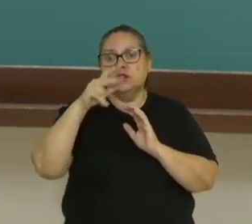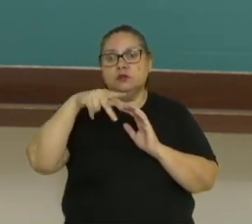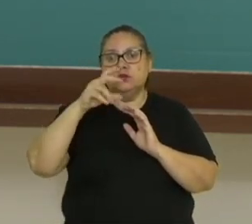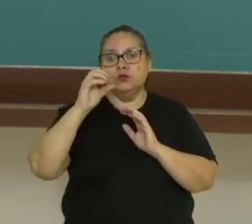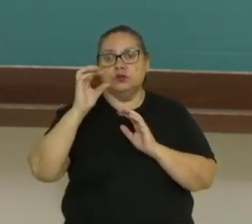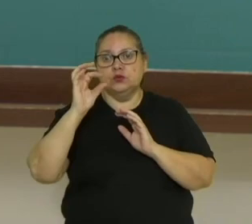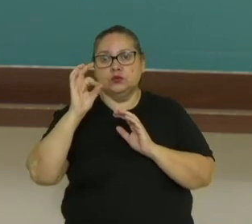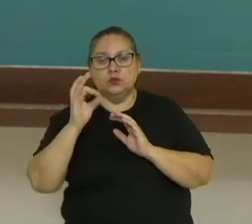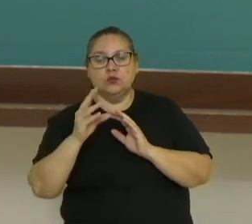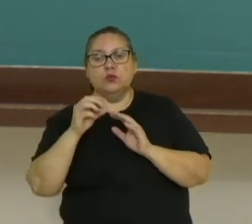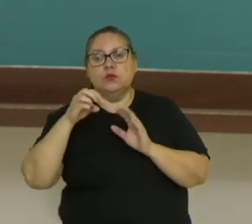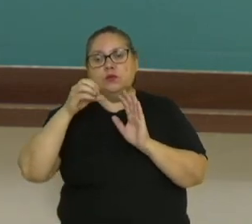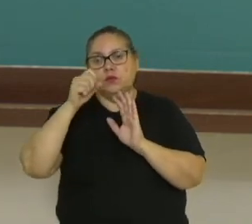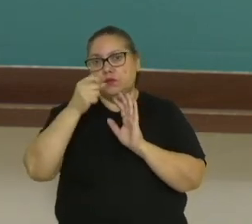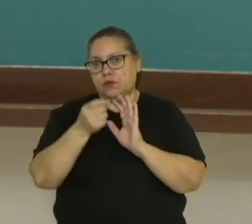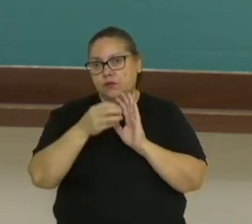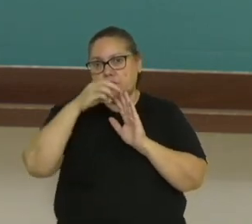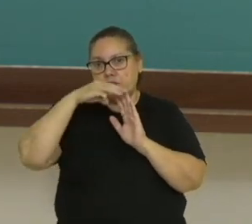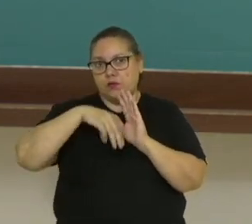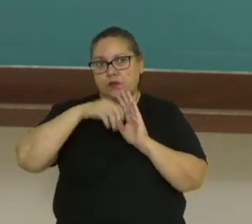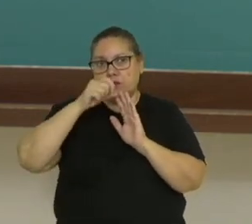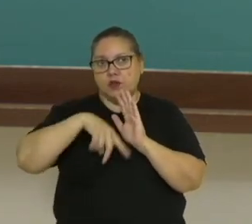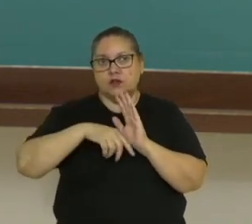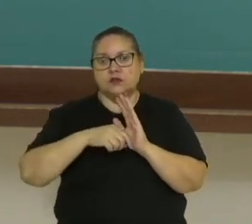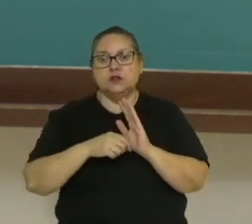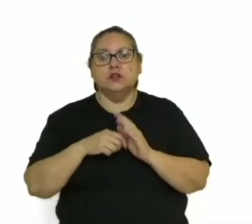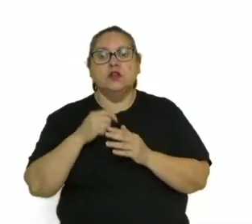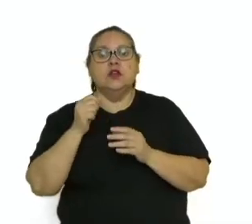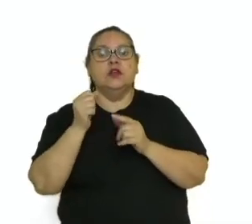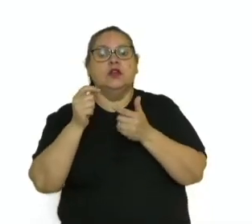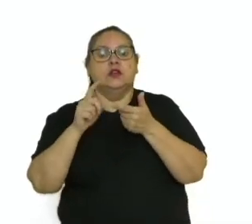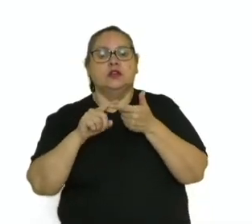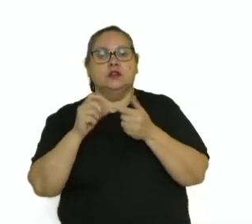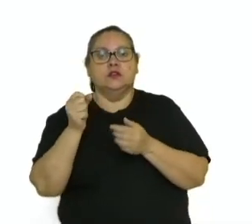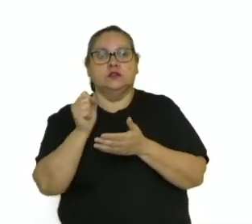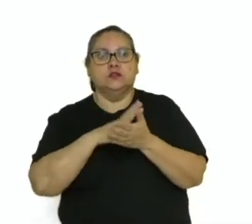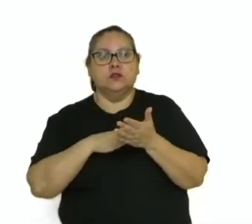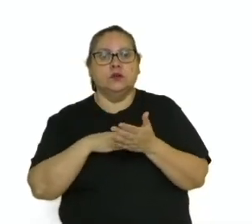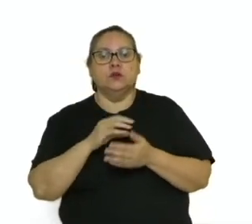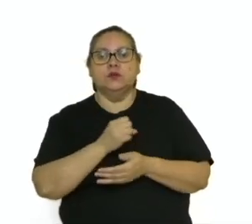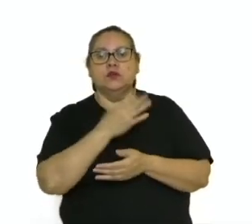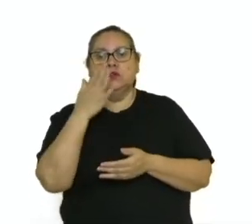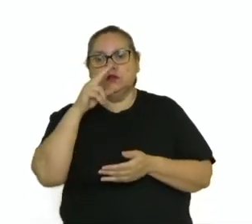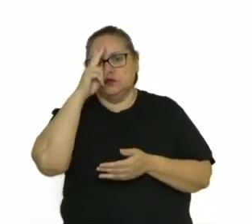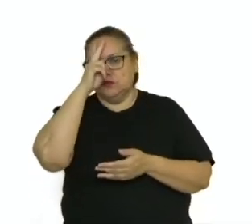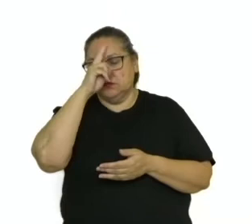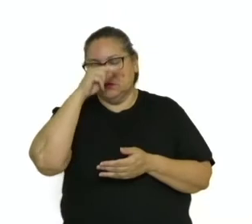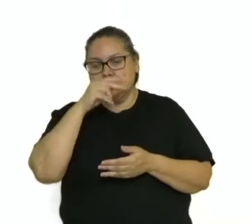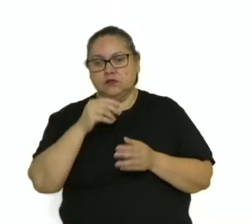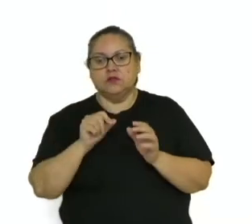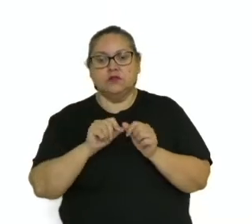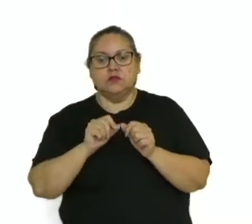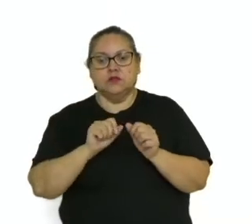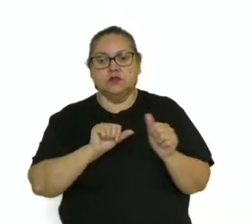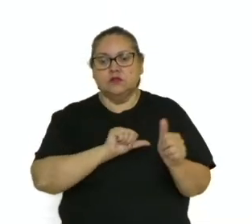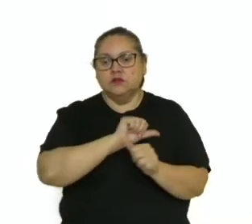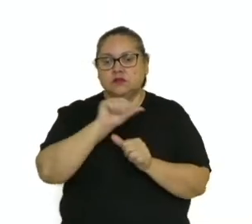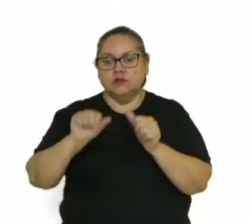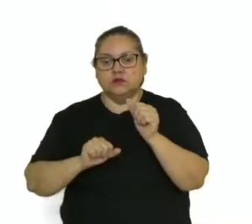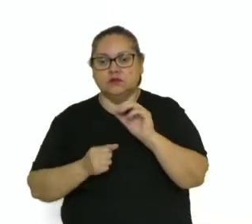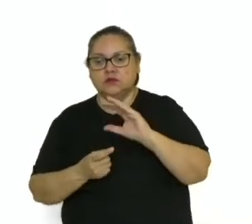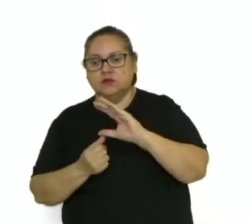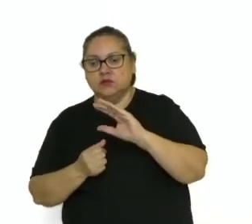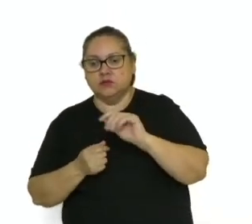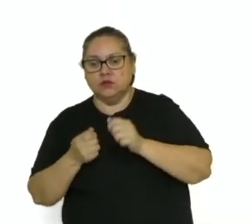100% virtuais. Vamos para mais uma atividade. Quais fatores históricos proporcionaram a transição do